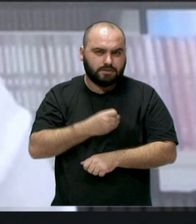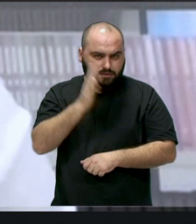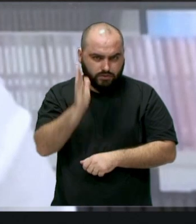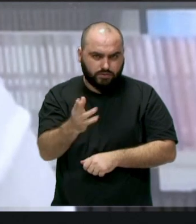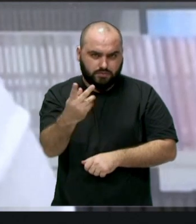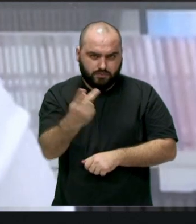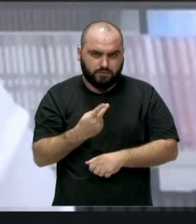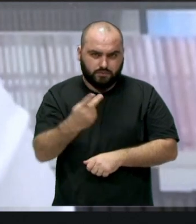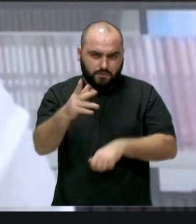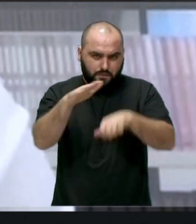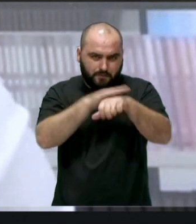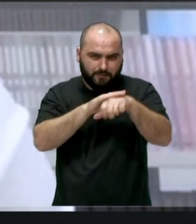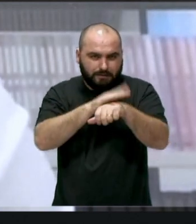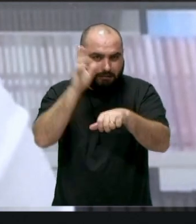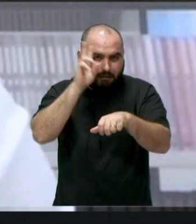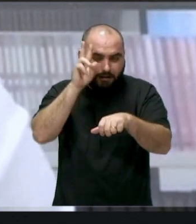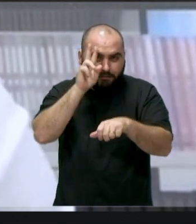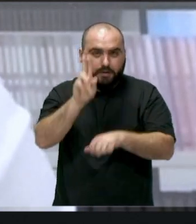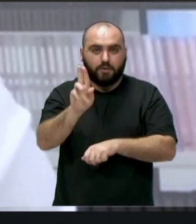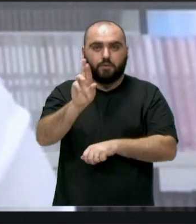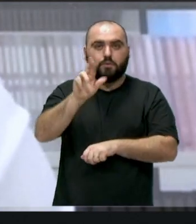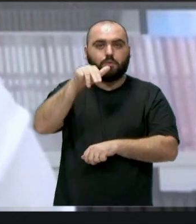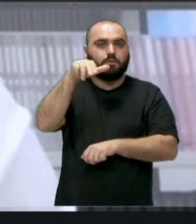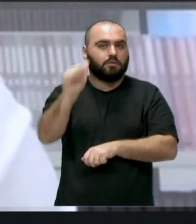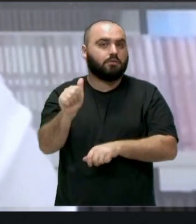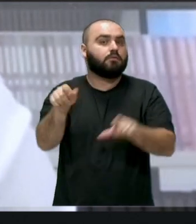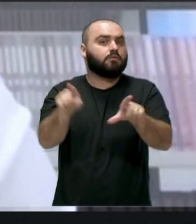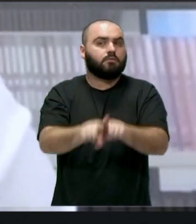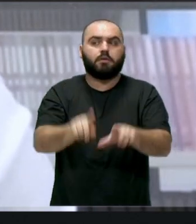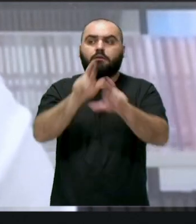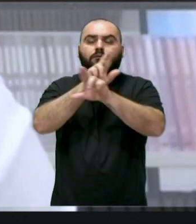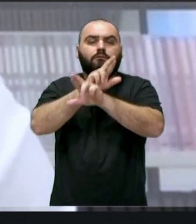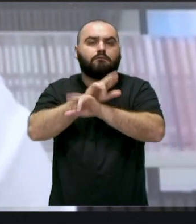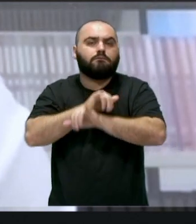conversamos agora há pouco da urna eletrônica, e também em várias campanhas